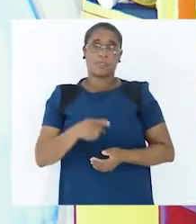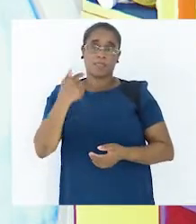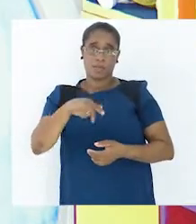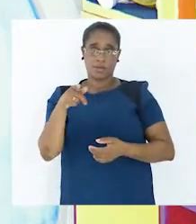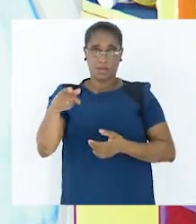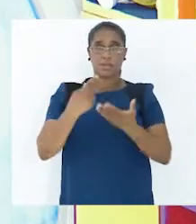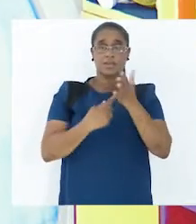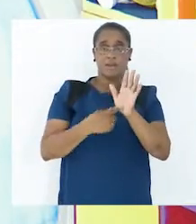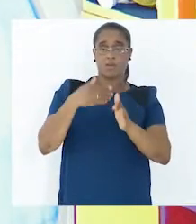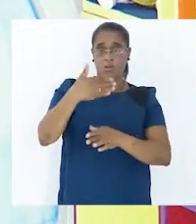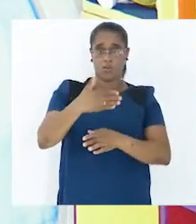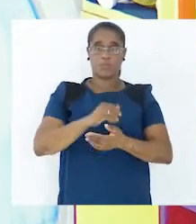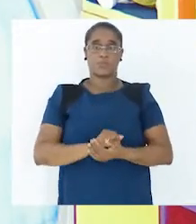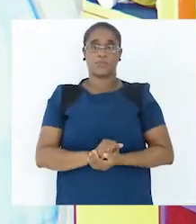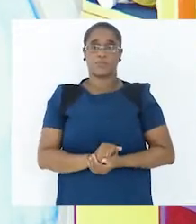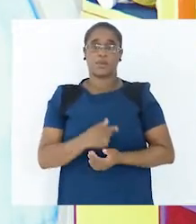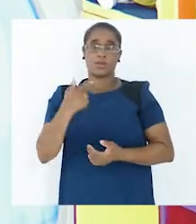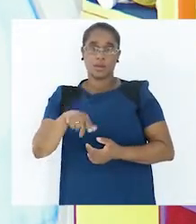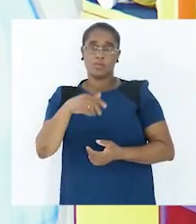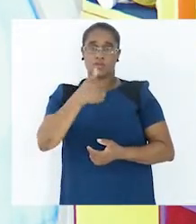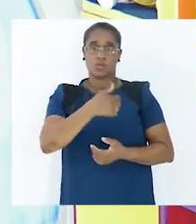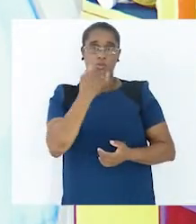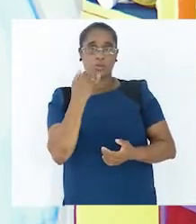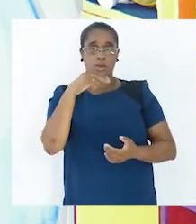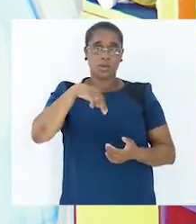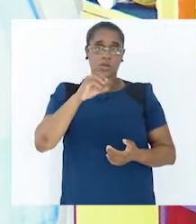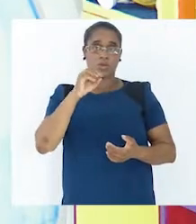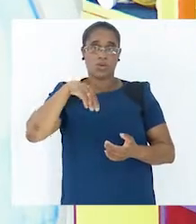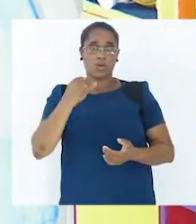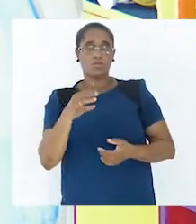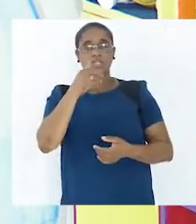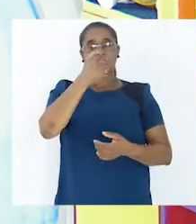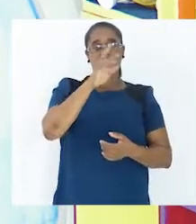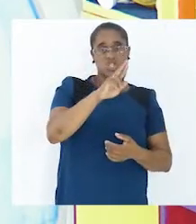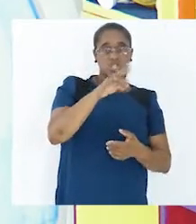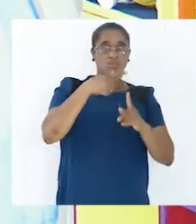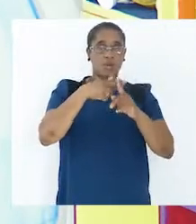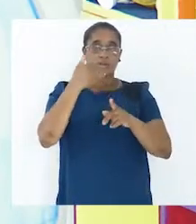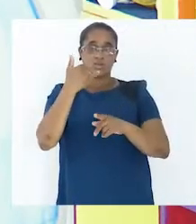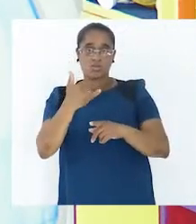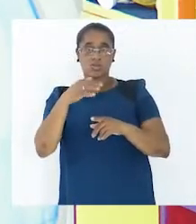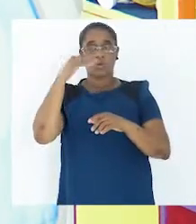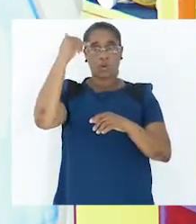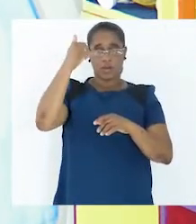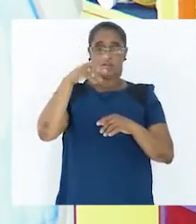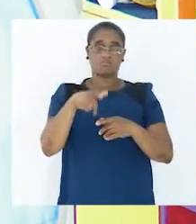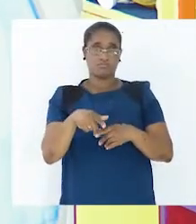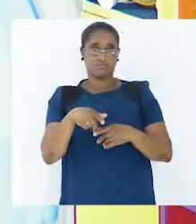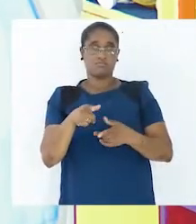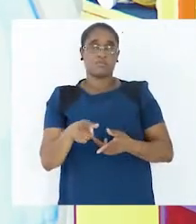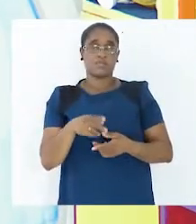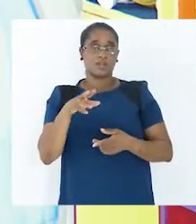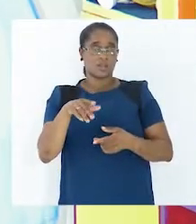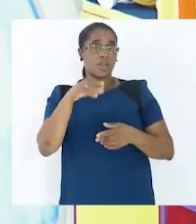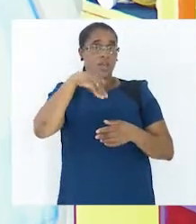o exemplo 1, temos o binómio x mais 2 ao quadrado. Não se esqueçam que um binómio é um polinómio de dois termos.